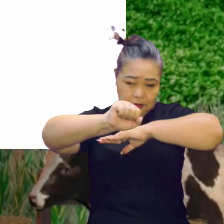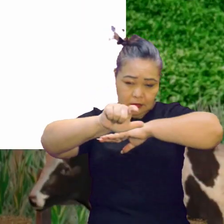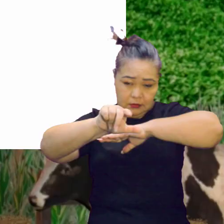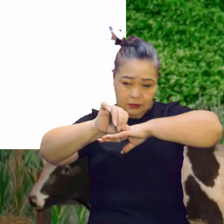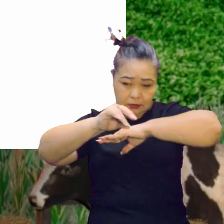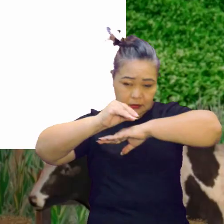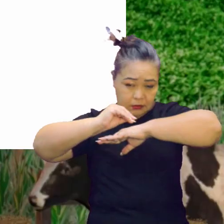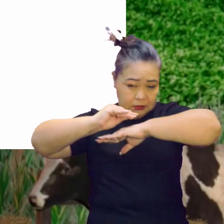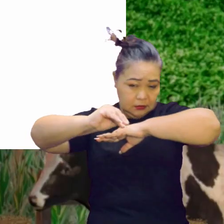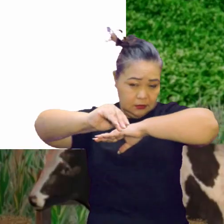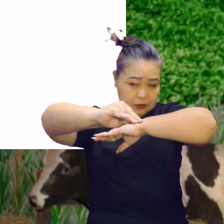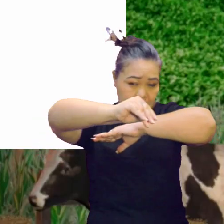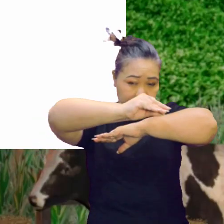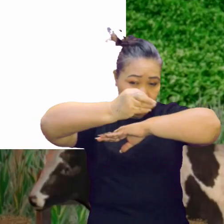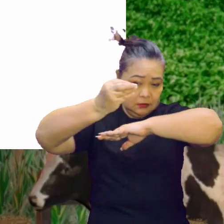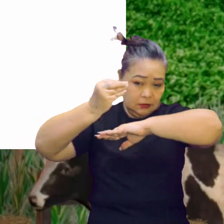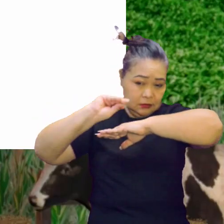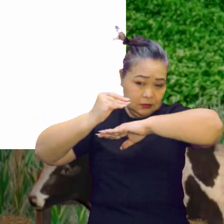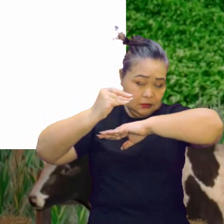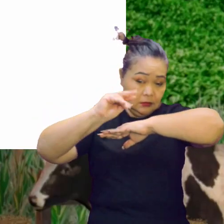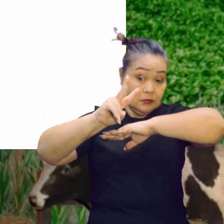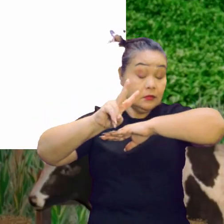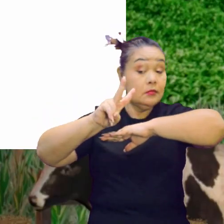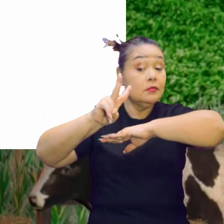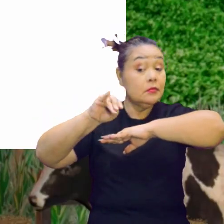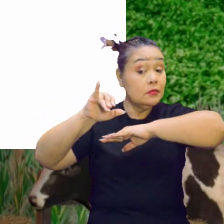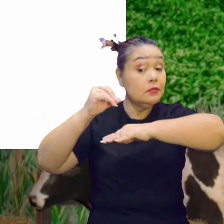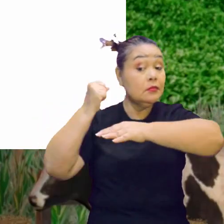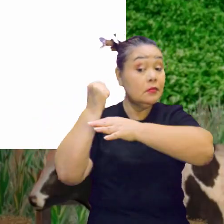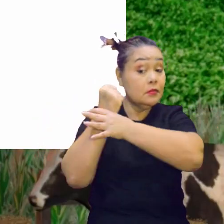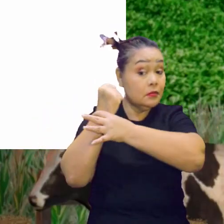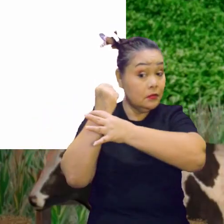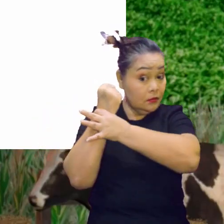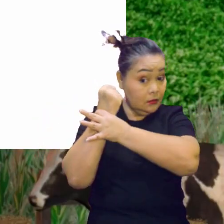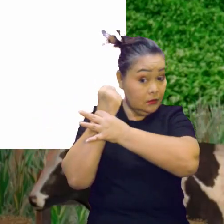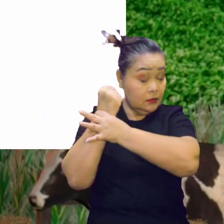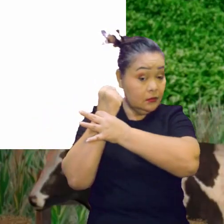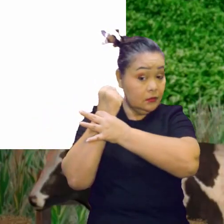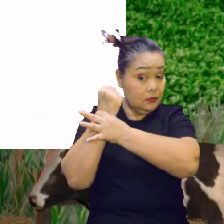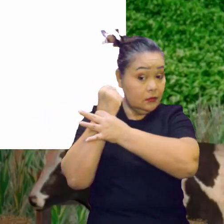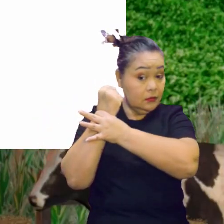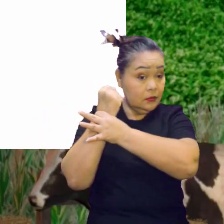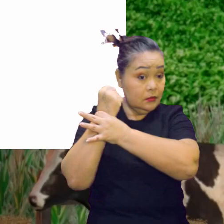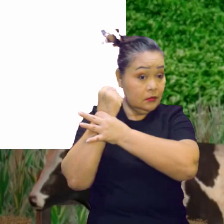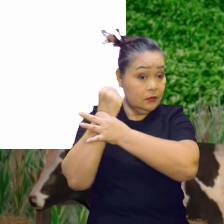de reposição que vai garantir a